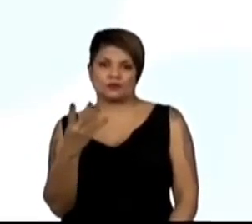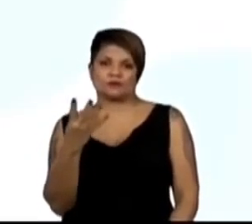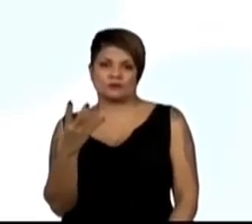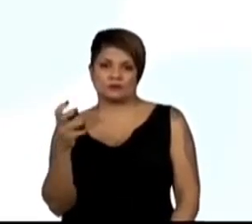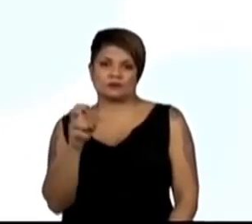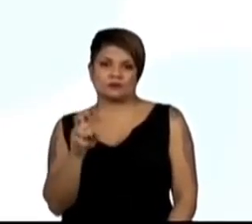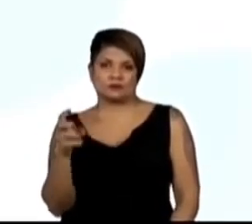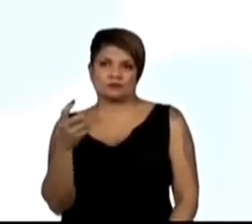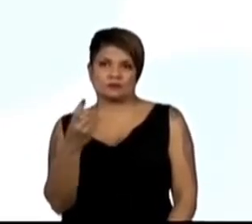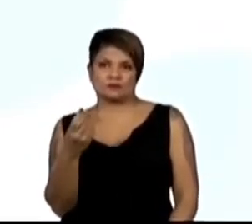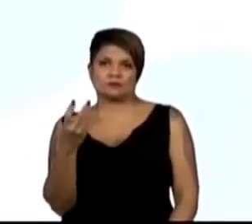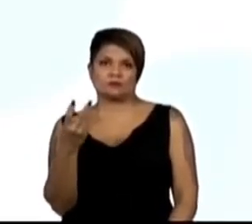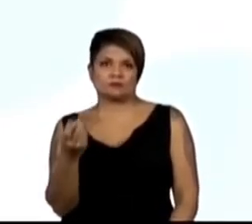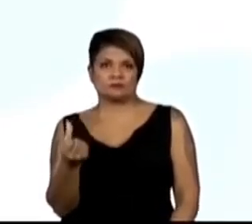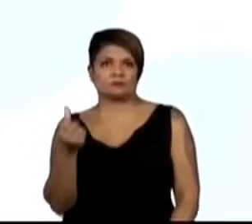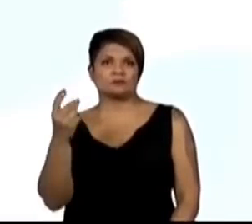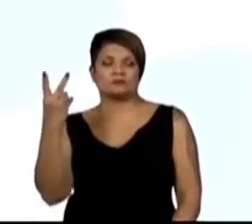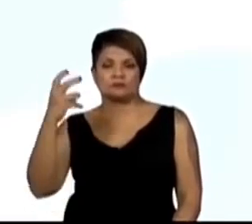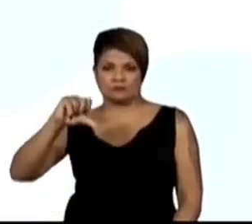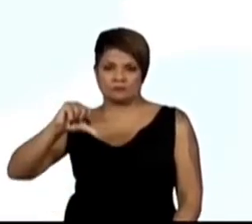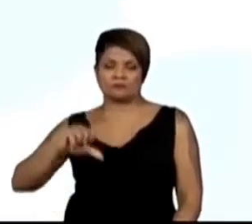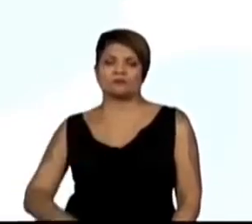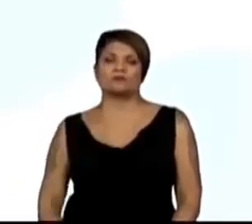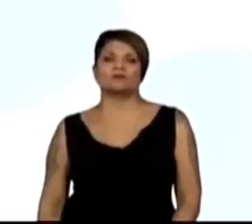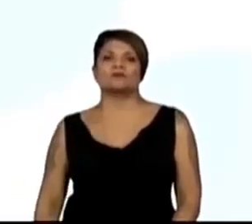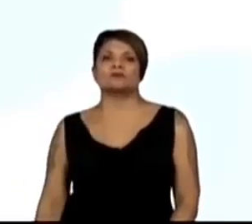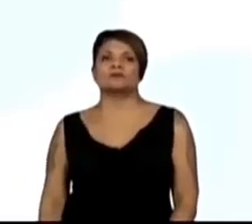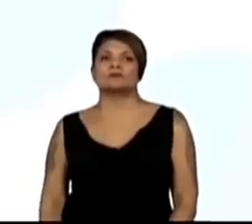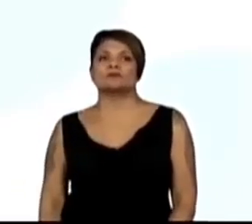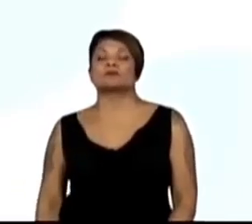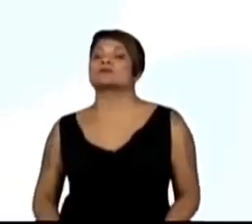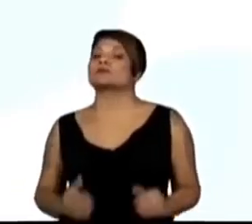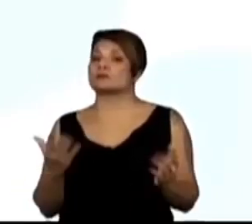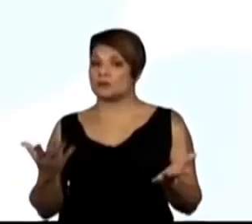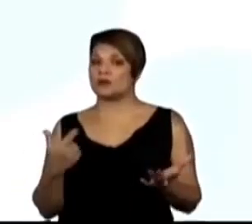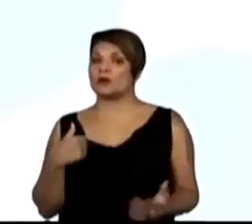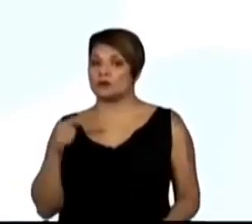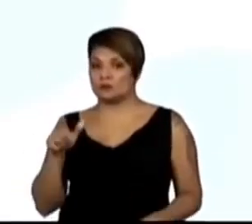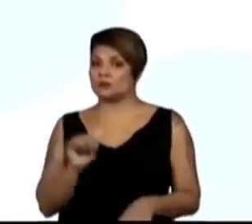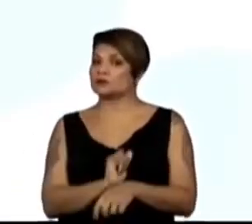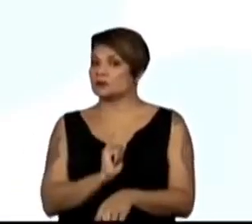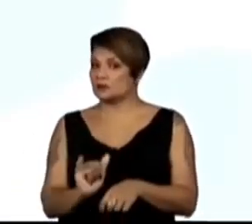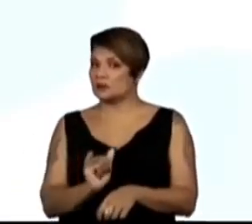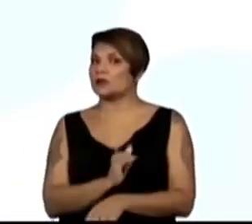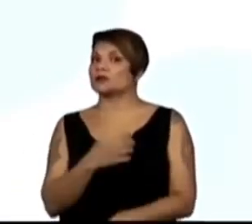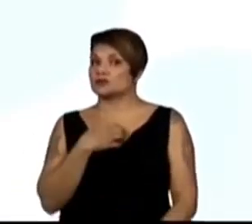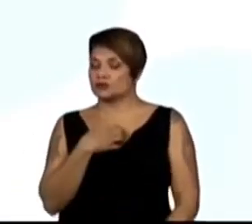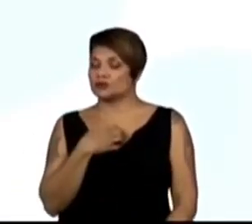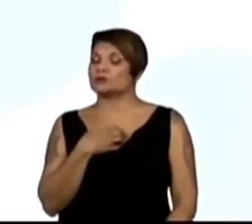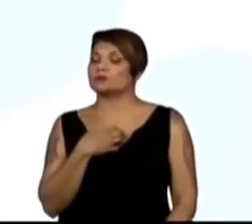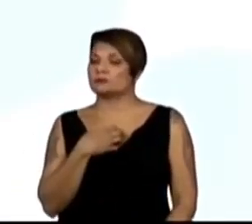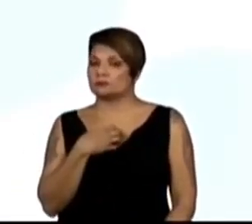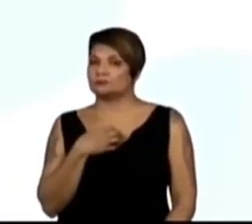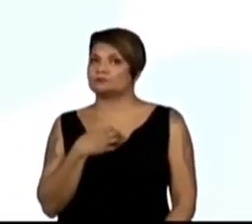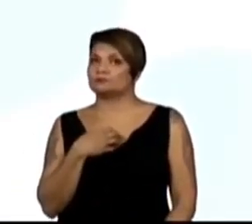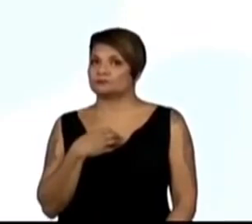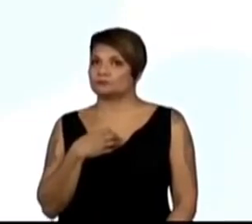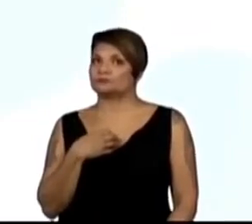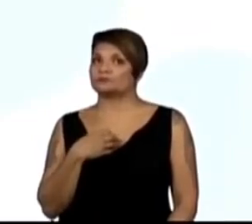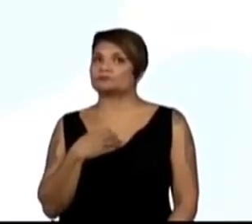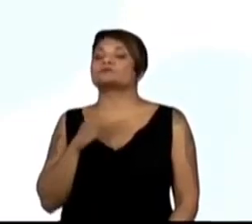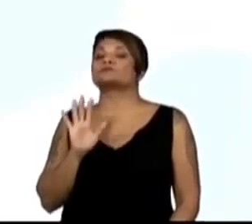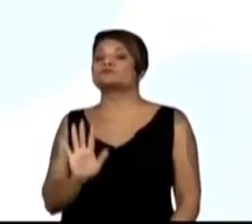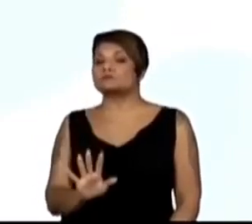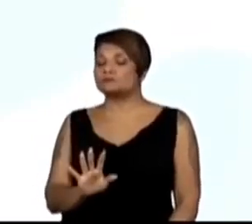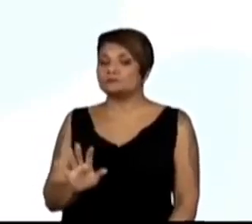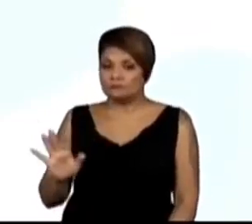24, 25, 26, 27, 28, 29. Essa aqui seria uma estratégia, dizer que tem 29.